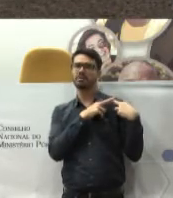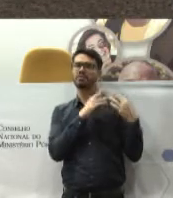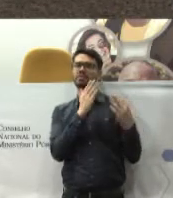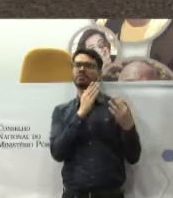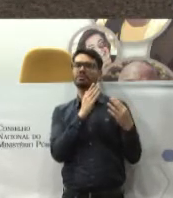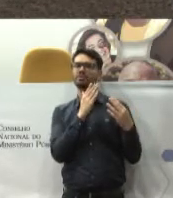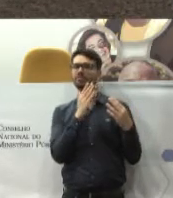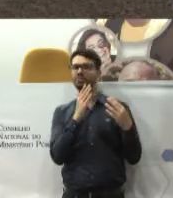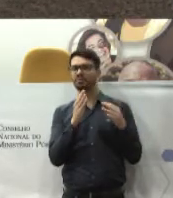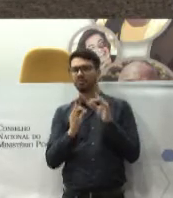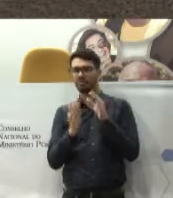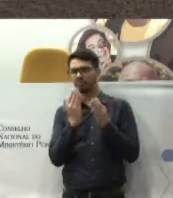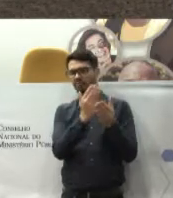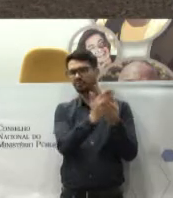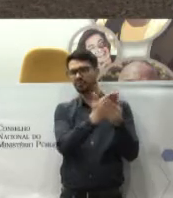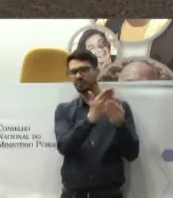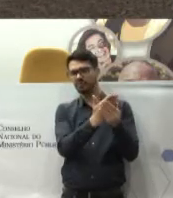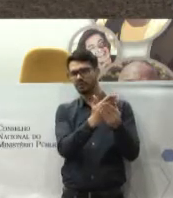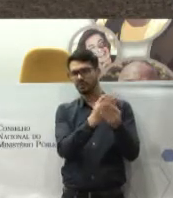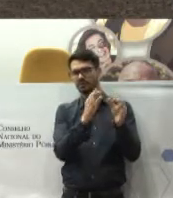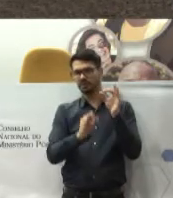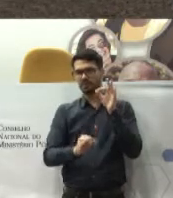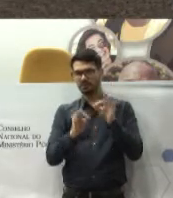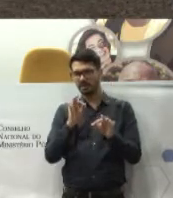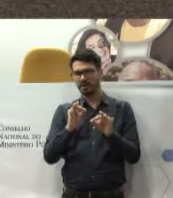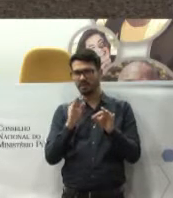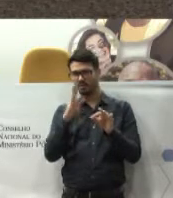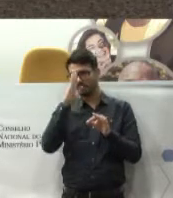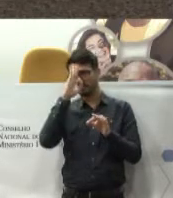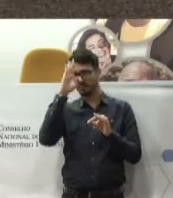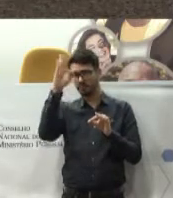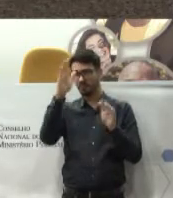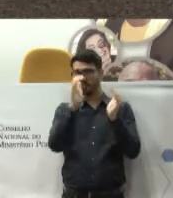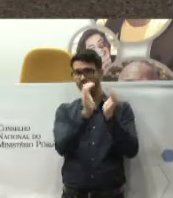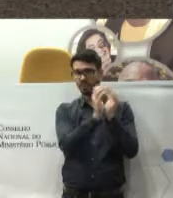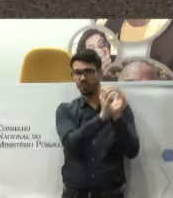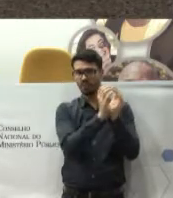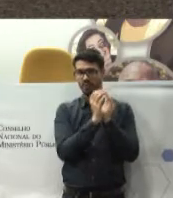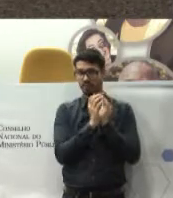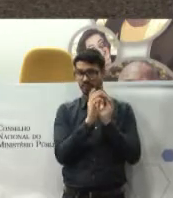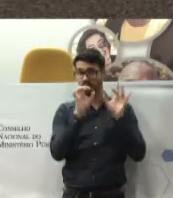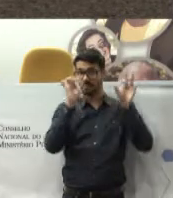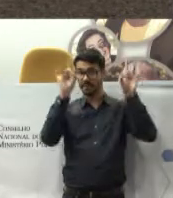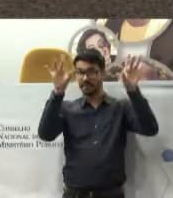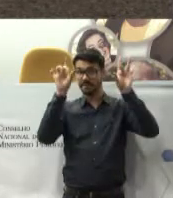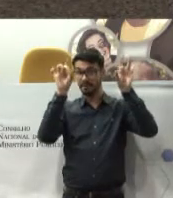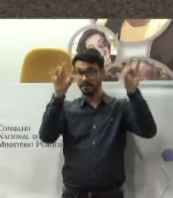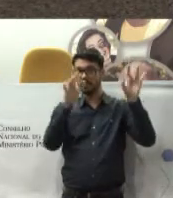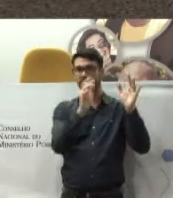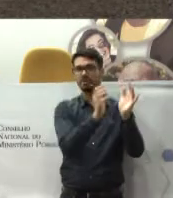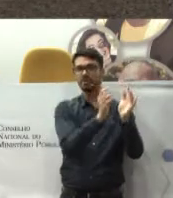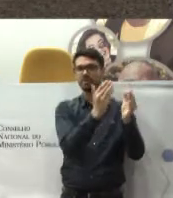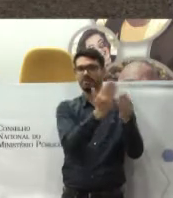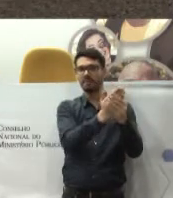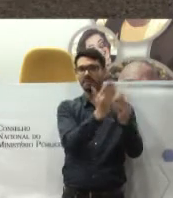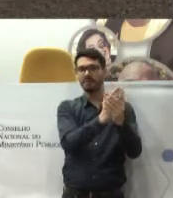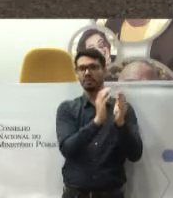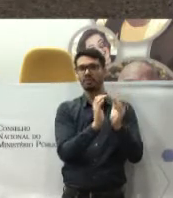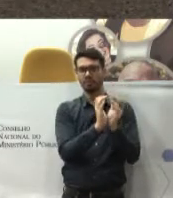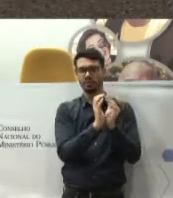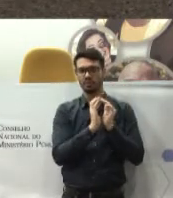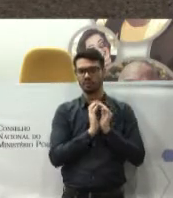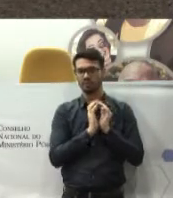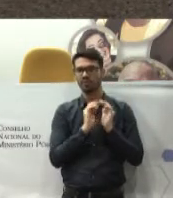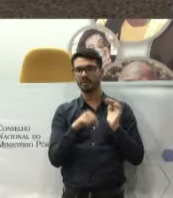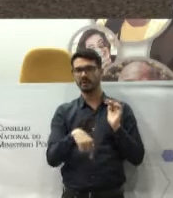judiciário, especialmente nas demandas coletivas. Eu falo especialmente porque, como aqui meu papel não é